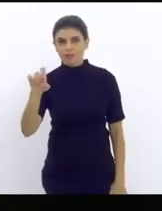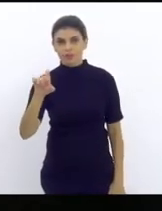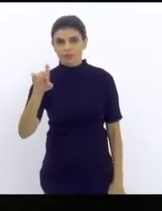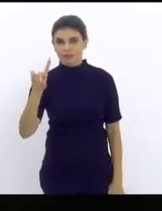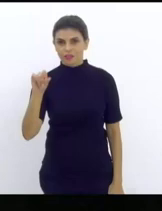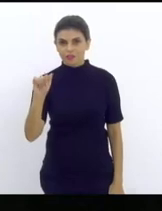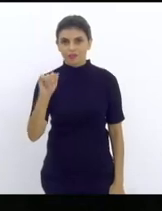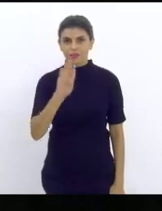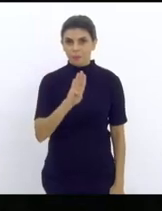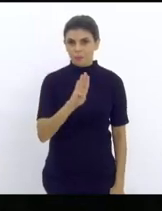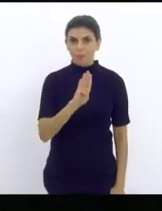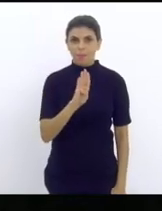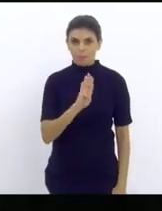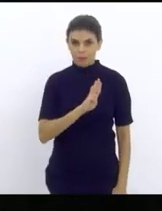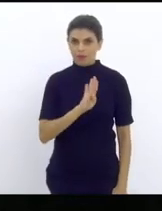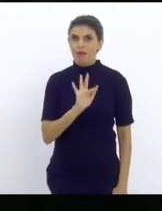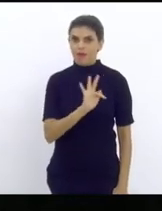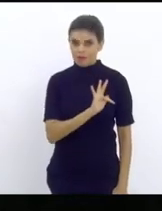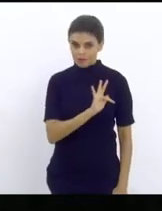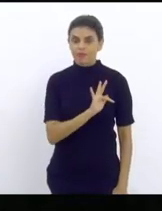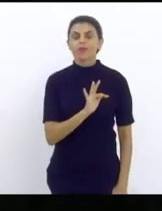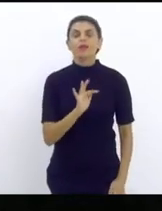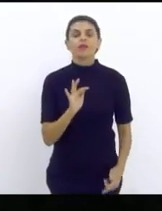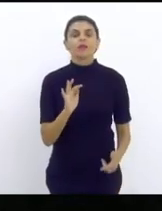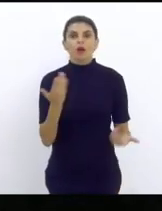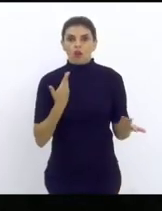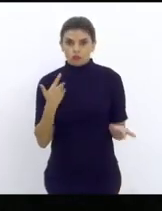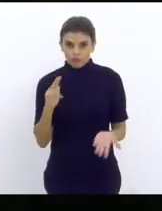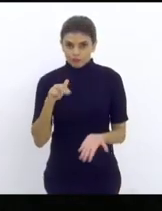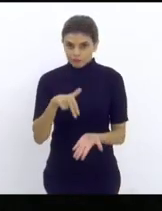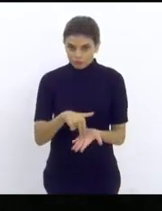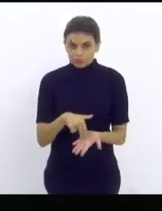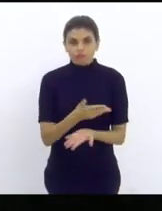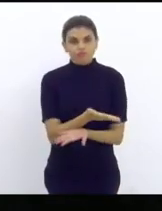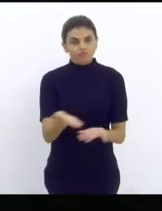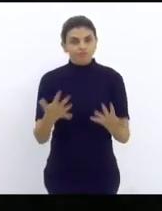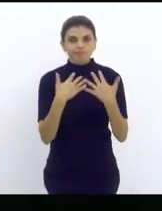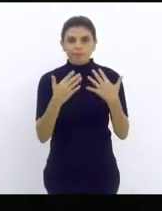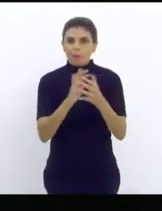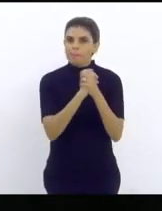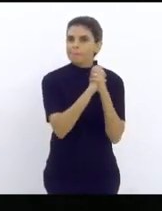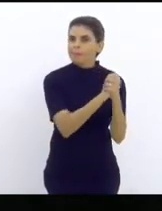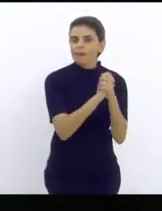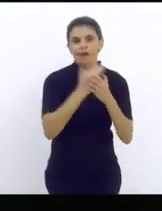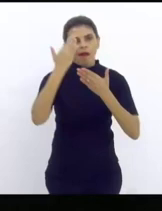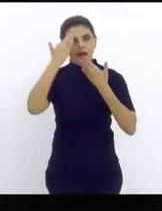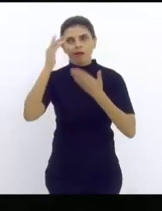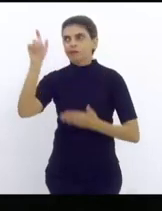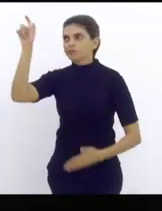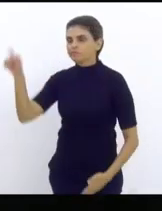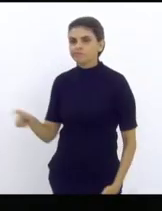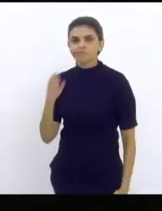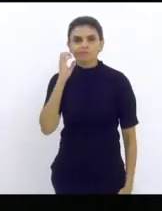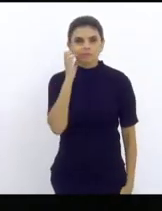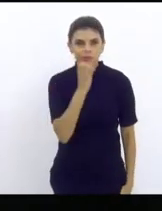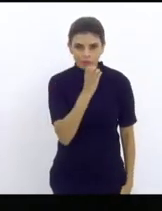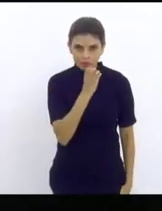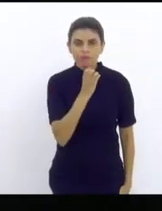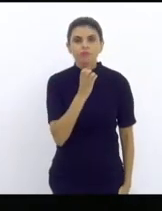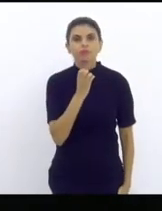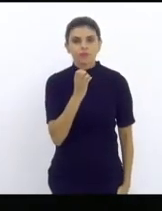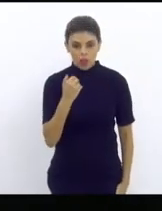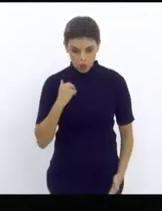eu tenho a umidade de vir aqui esta Tribuna e parabenizar e agradecer o governador Cláudio Castro então